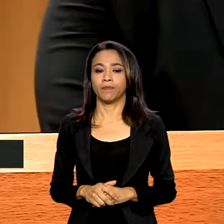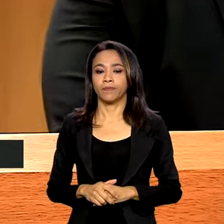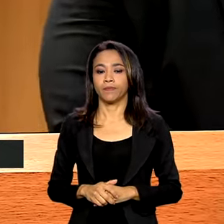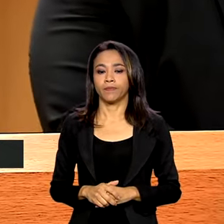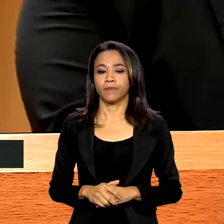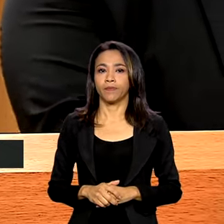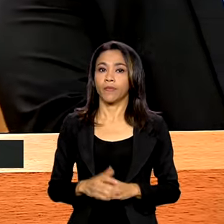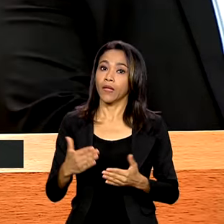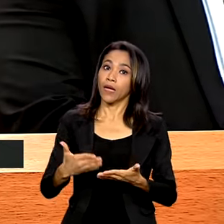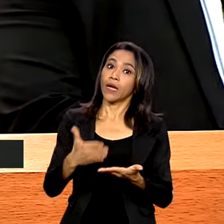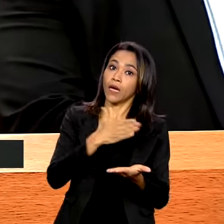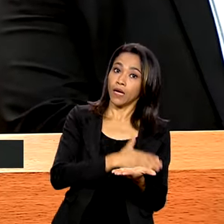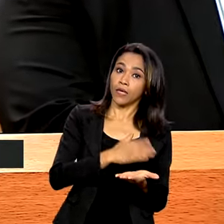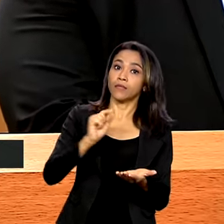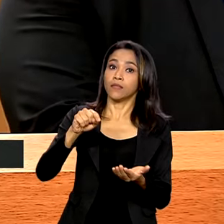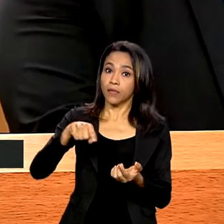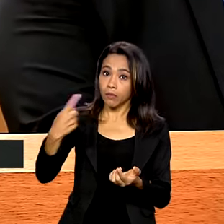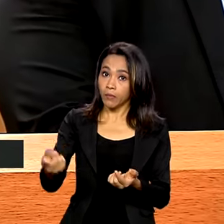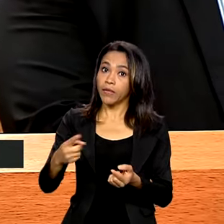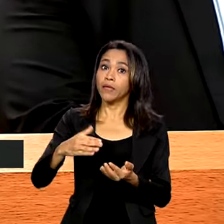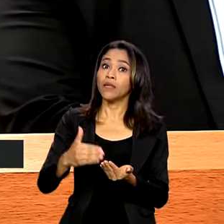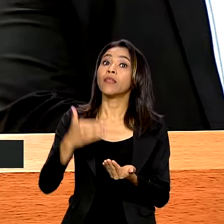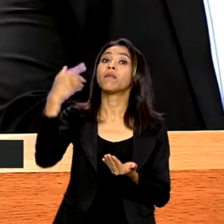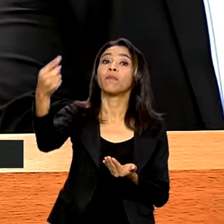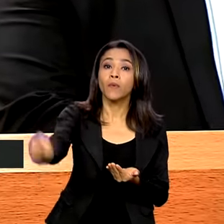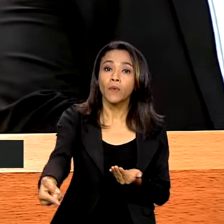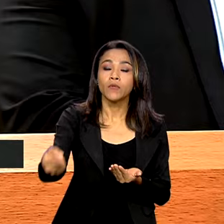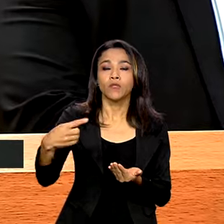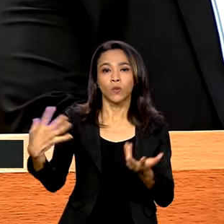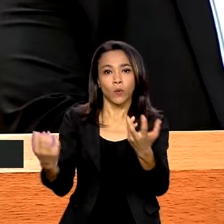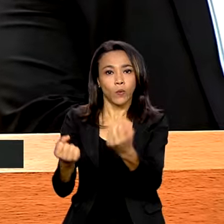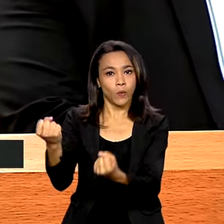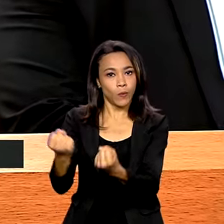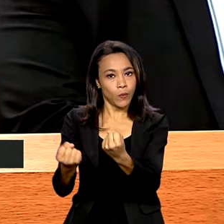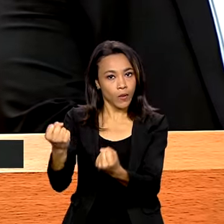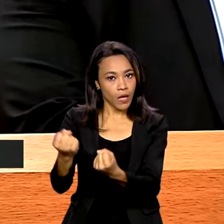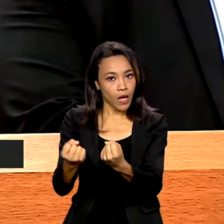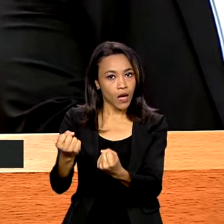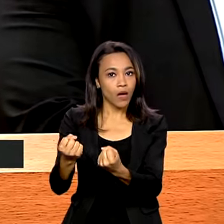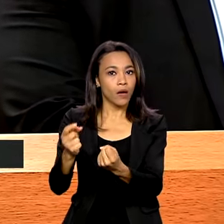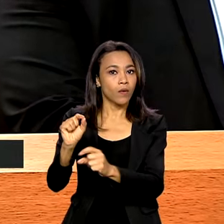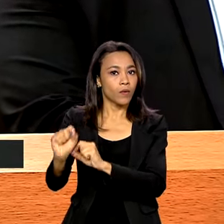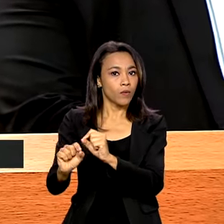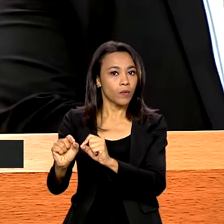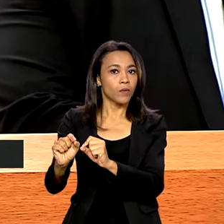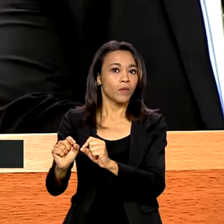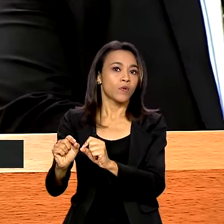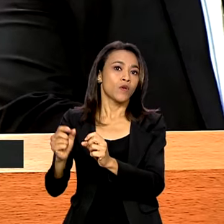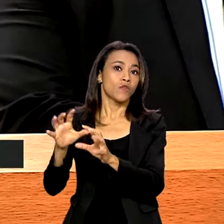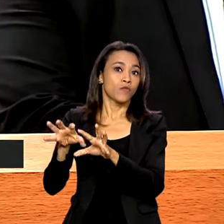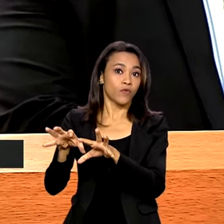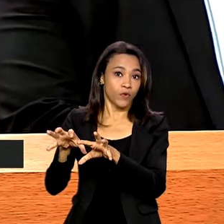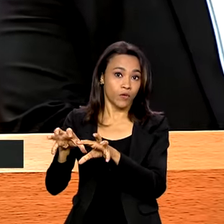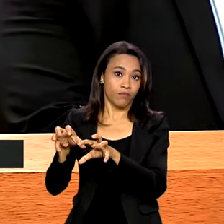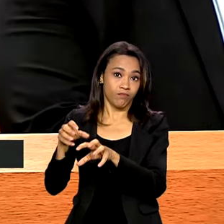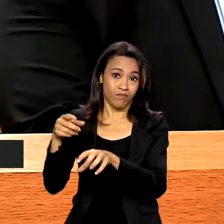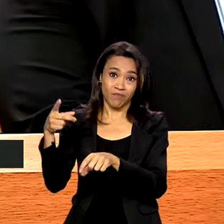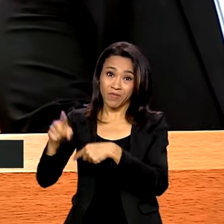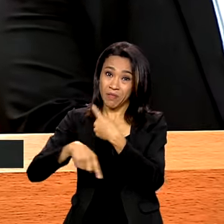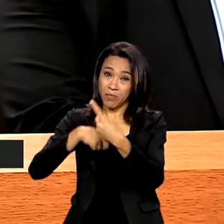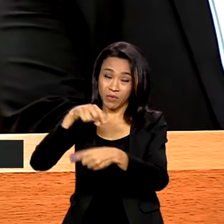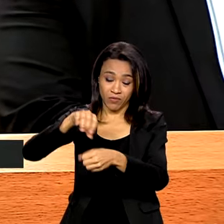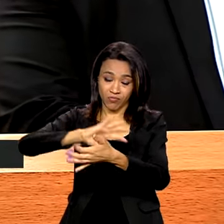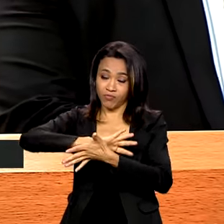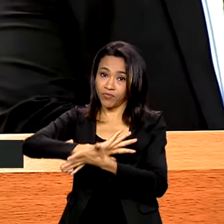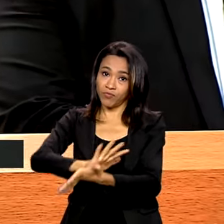Antes e depois, inclusive depois com a questão do carro. O carro foi, para usar uma expressão local lá, o carro foi picado. Então